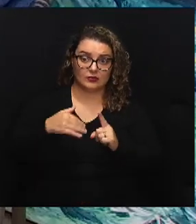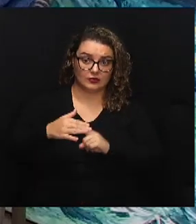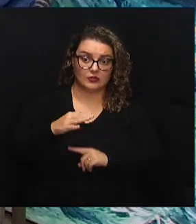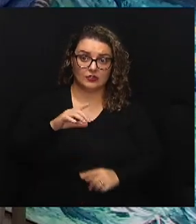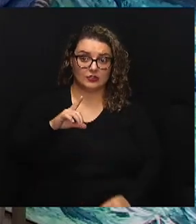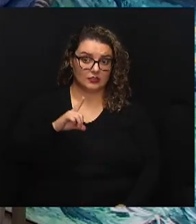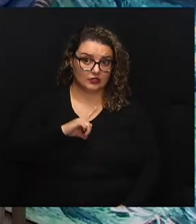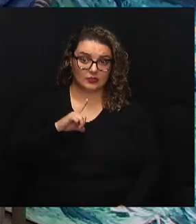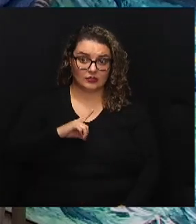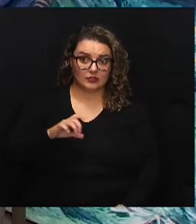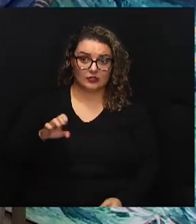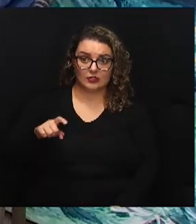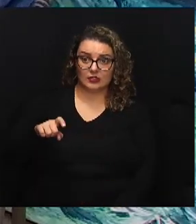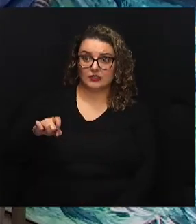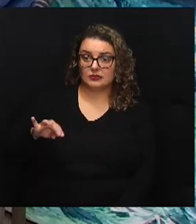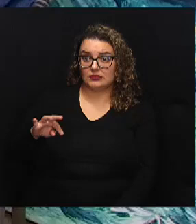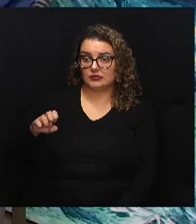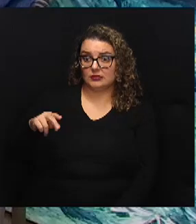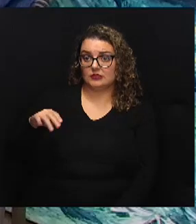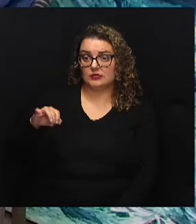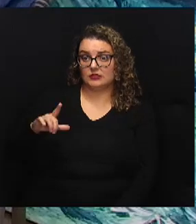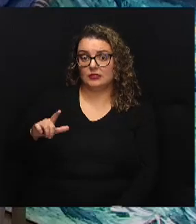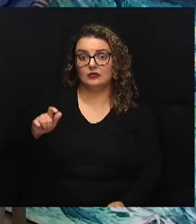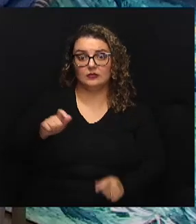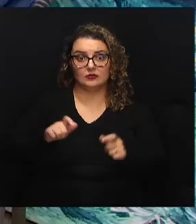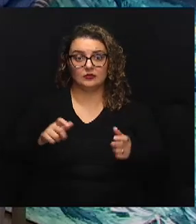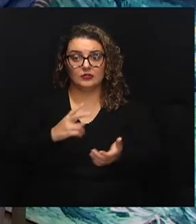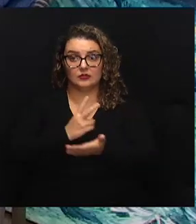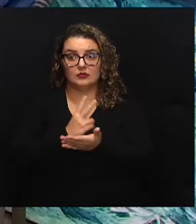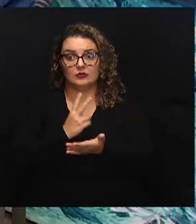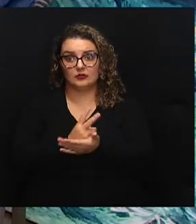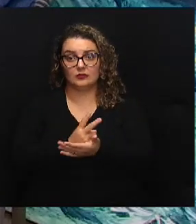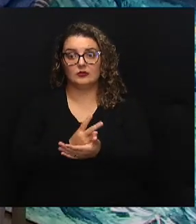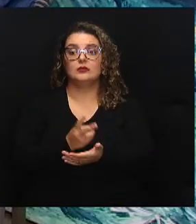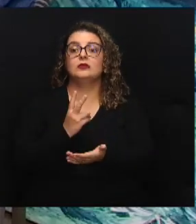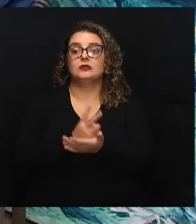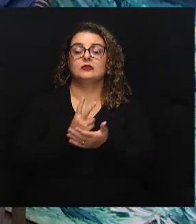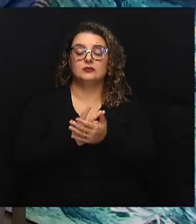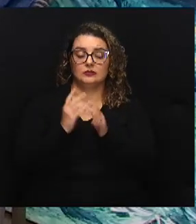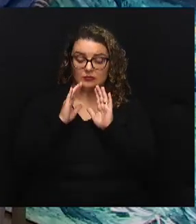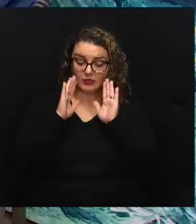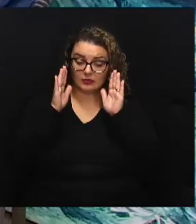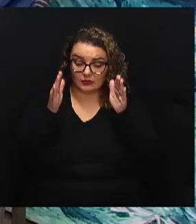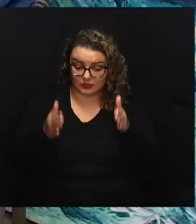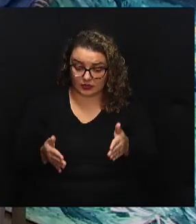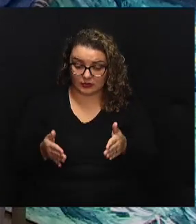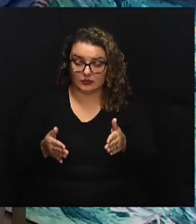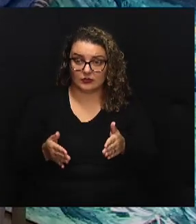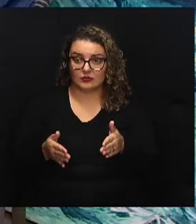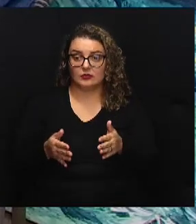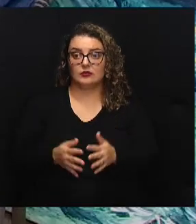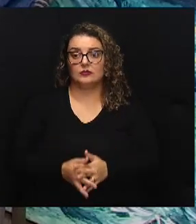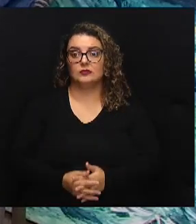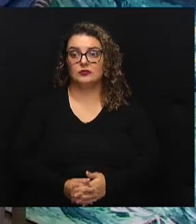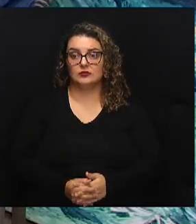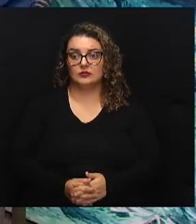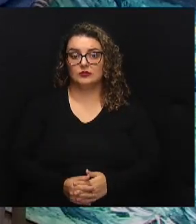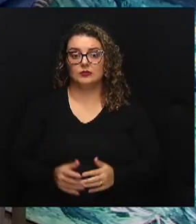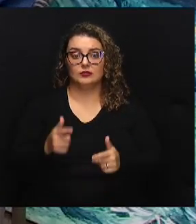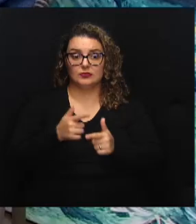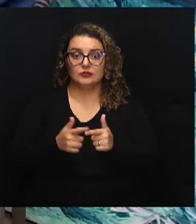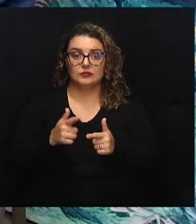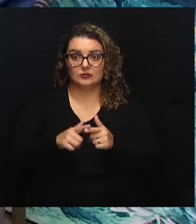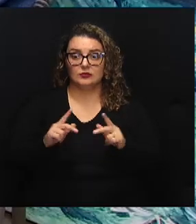problema existencial do homem. Sempre. Sempre estive voltado para os problemas